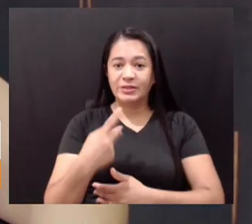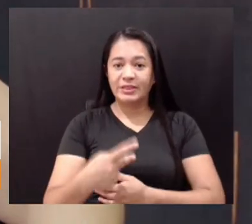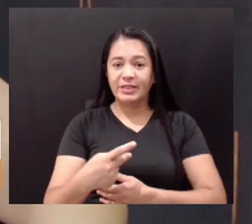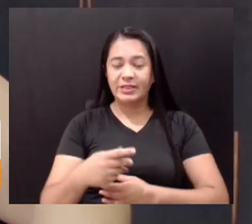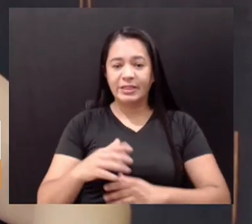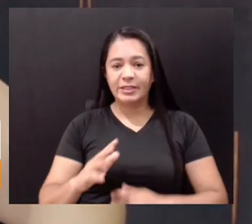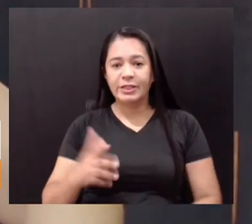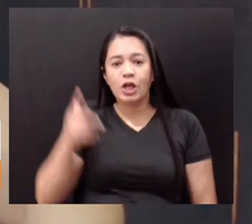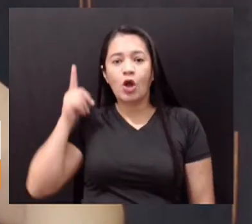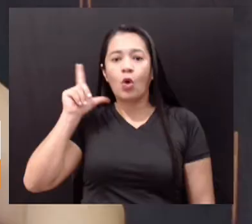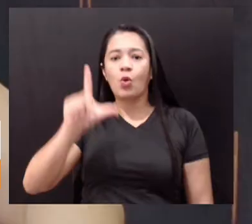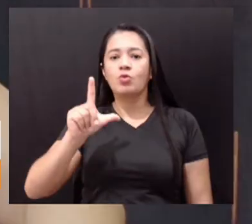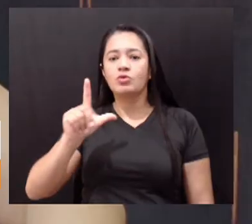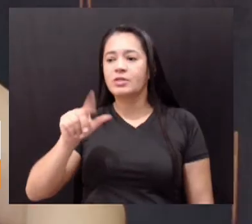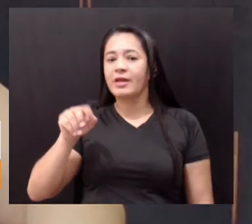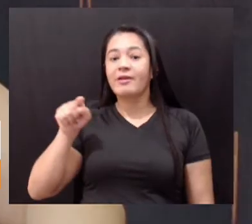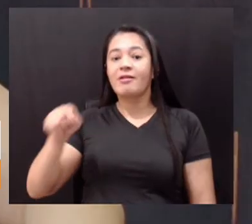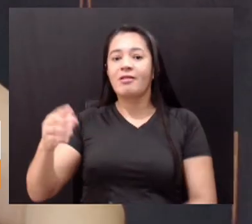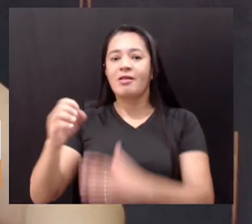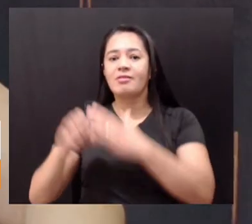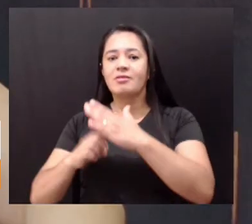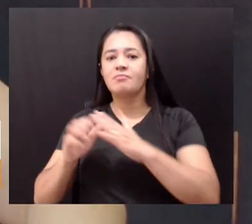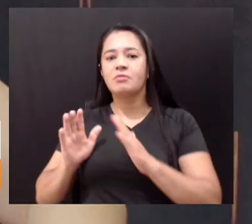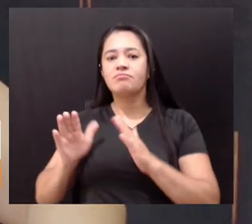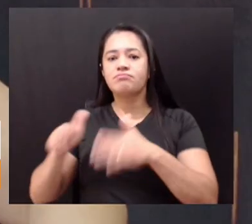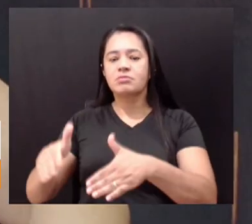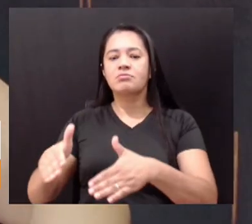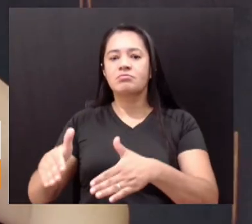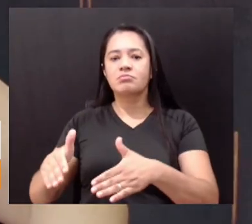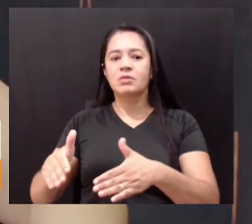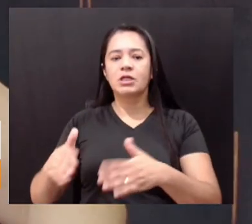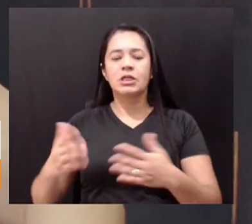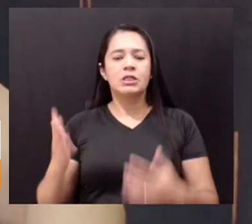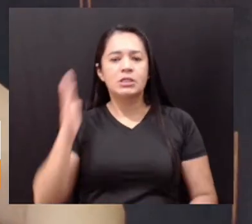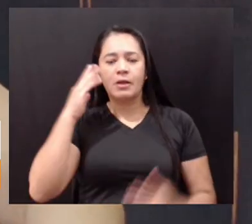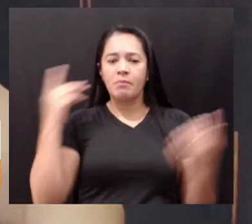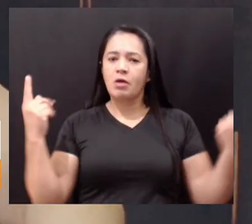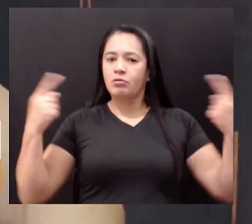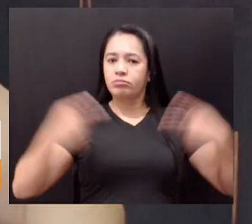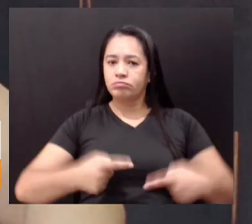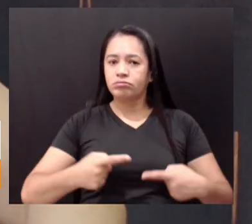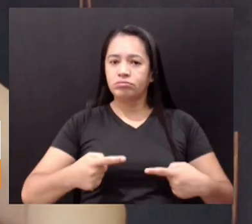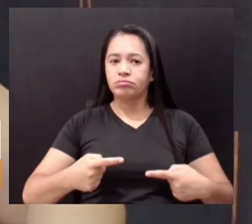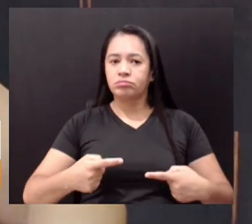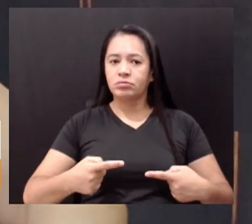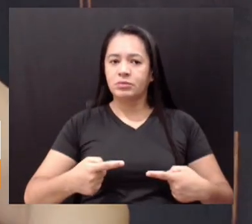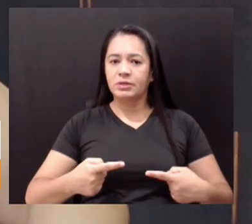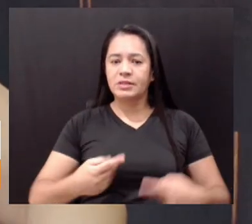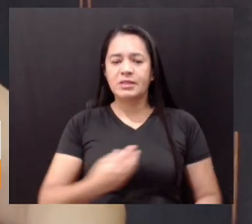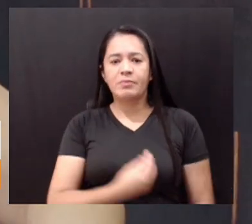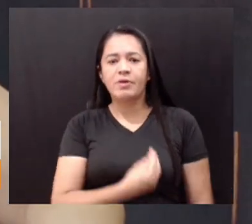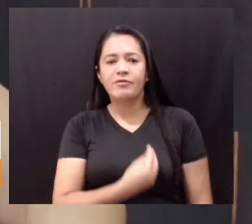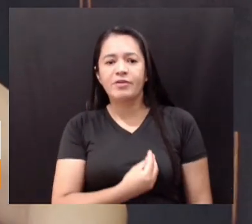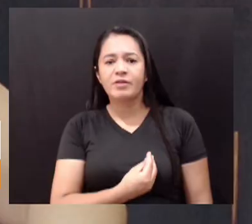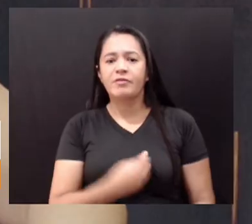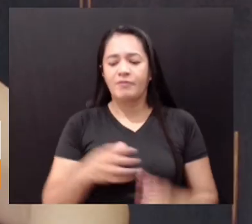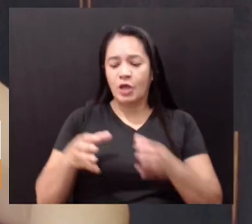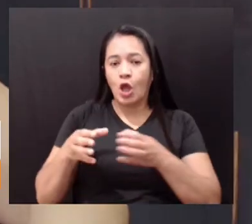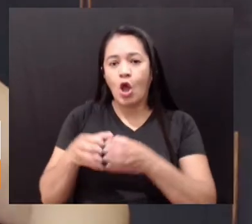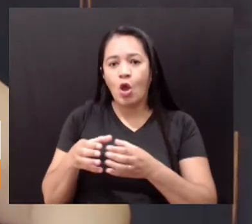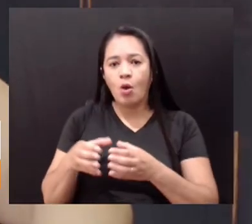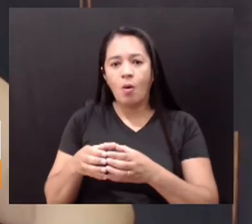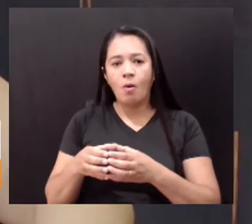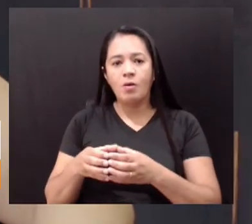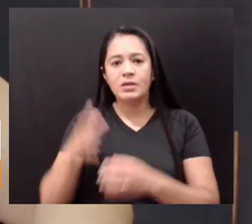esse jovem chegar e poder lidar com esses desafios, e poder lidar com o que é uma vivência de grupo, e poder saber a